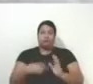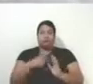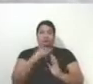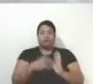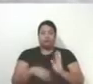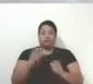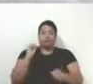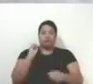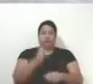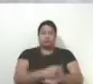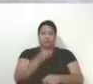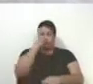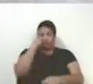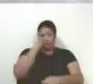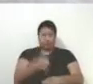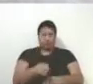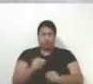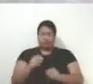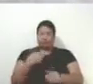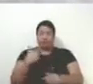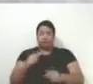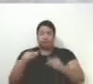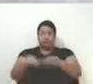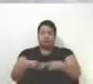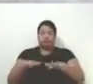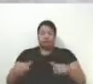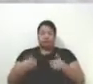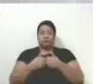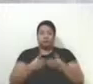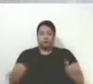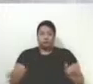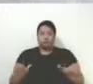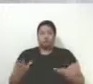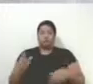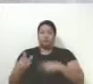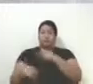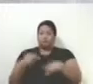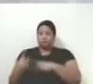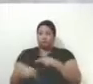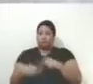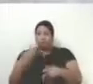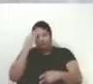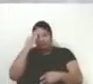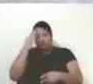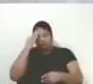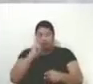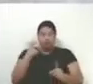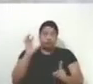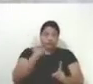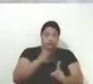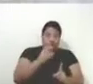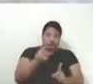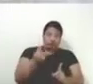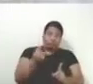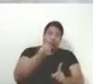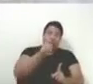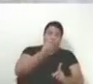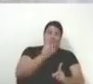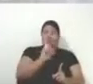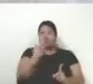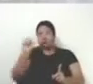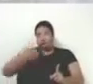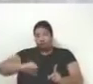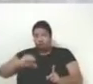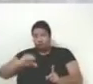junto com a população, sem ter o relatório do impacto financeiro, de se era vantajoso ou não era vantajoso, e foi, sim,